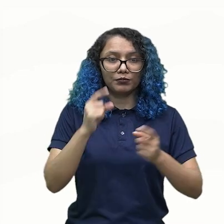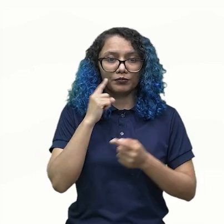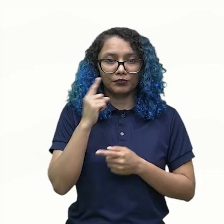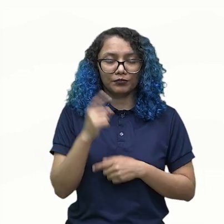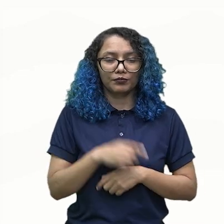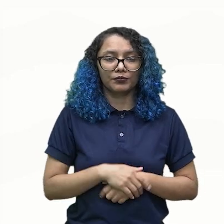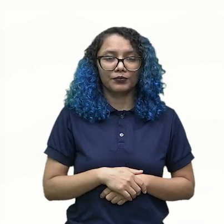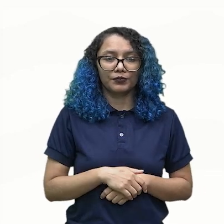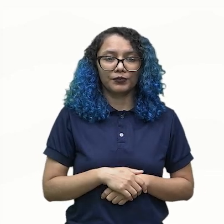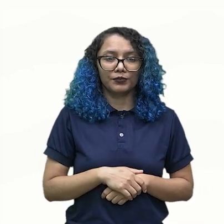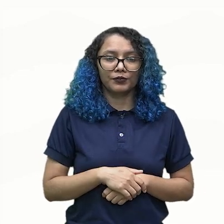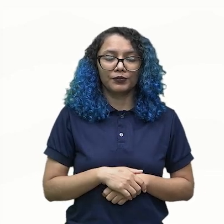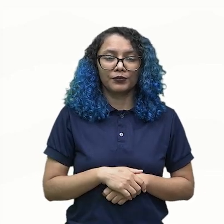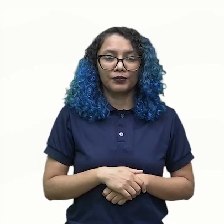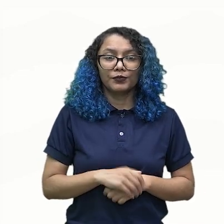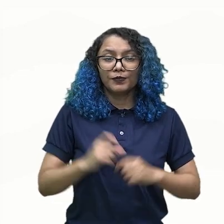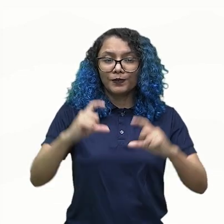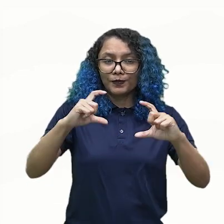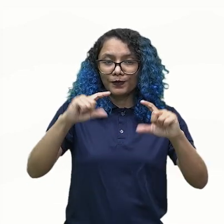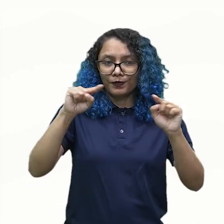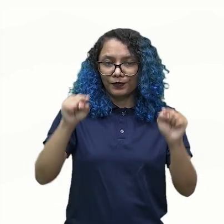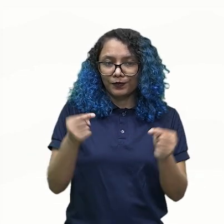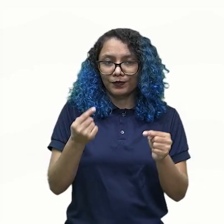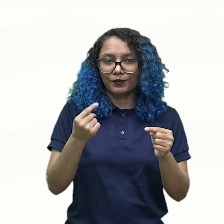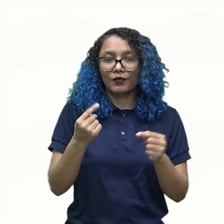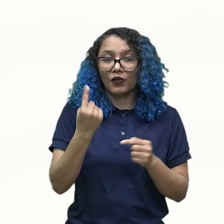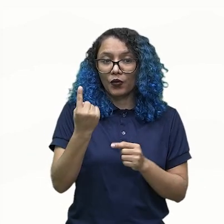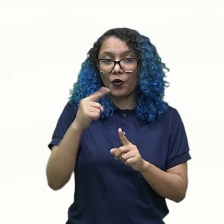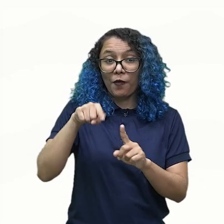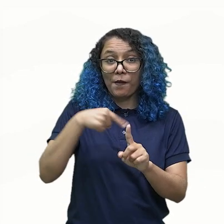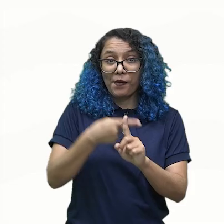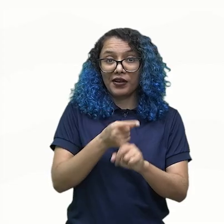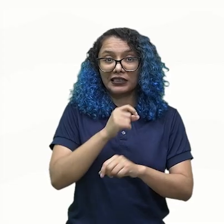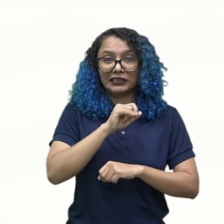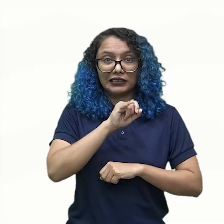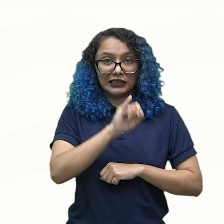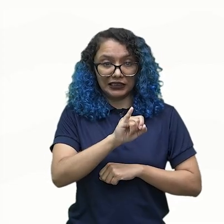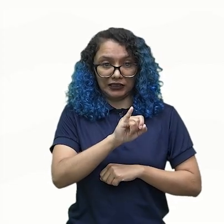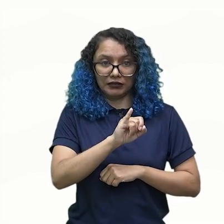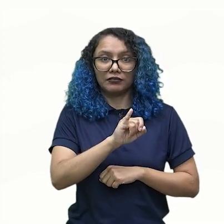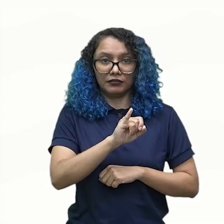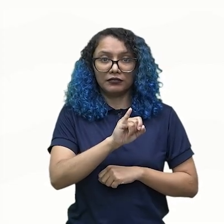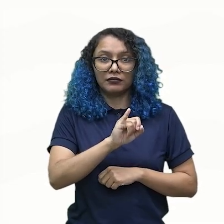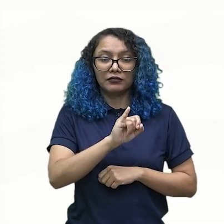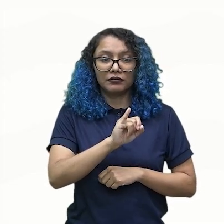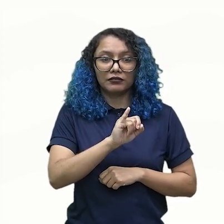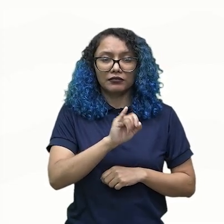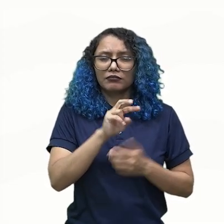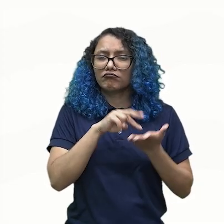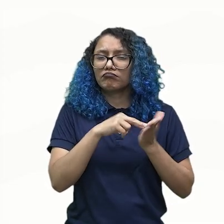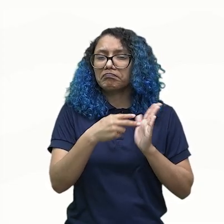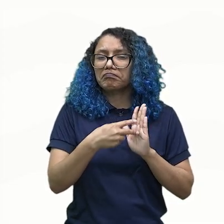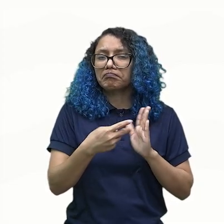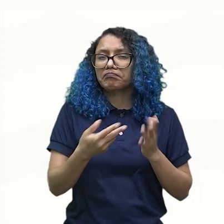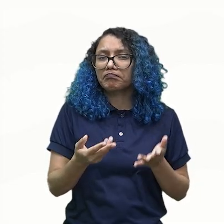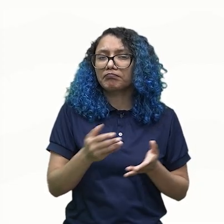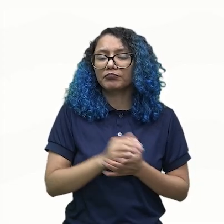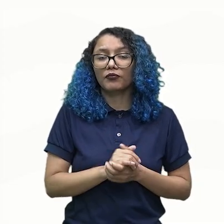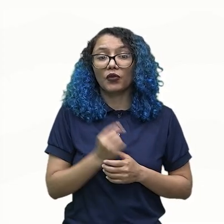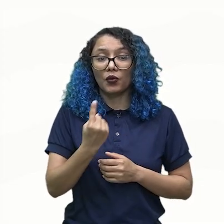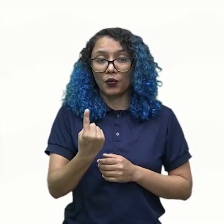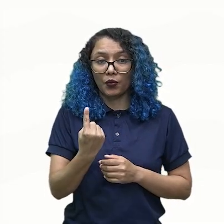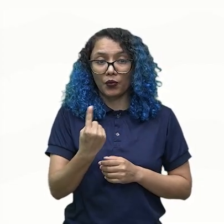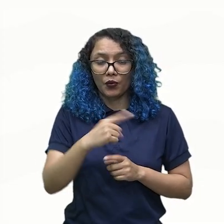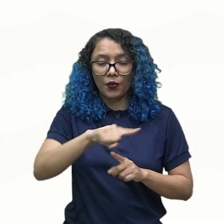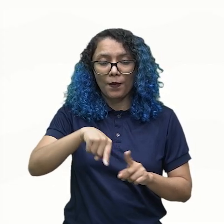cor. Reparem que aqui nos parênteses eu tenho 1 mais a taxa. Ou seja, você vai pegar 1